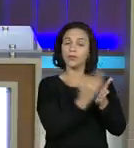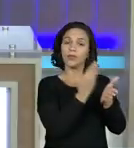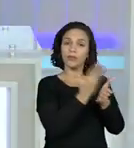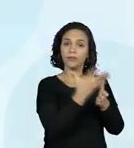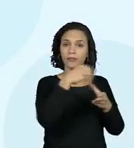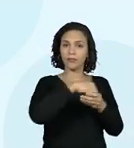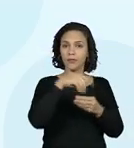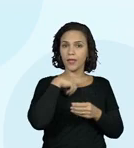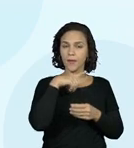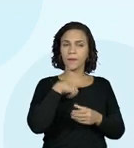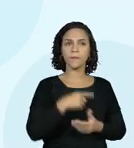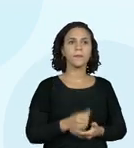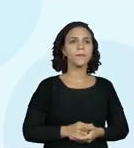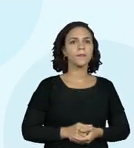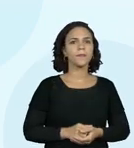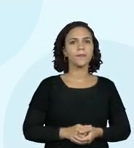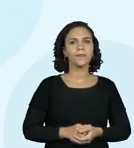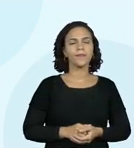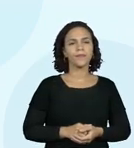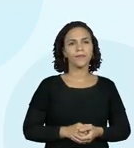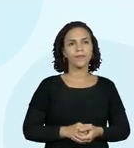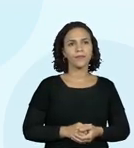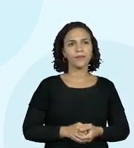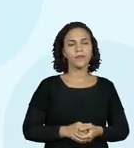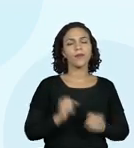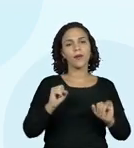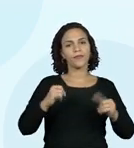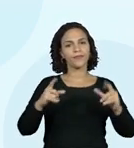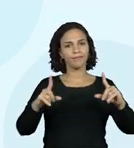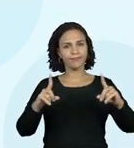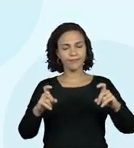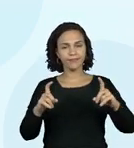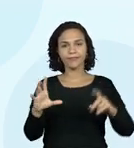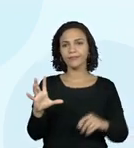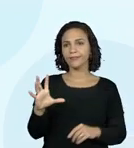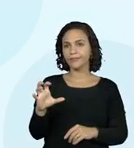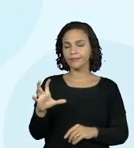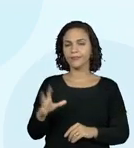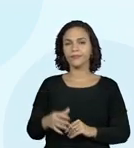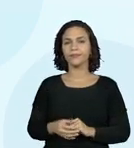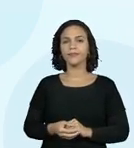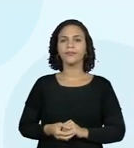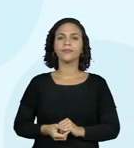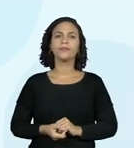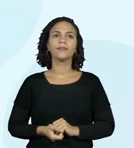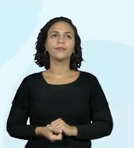hein? Então, já dá o print aí, turminha.